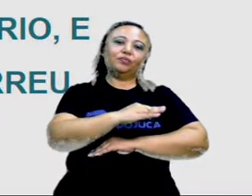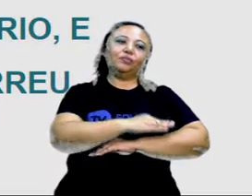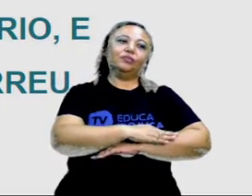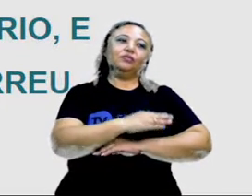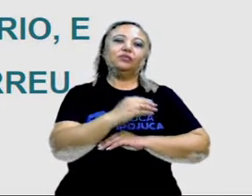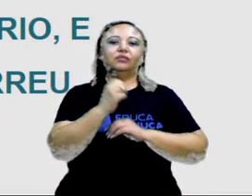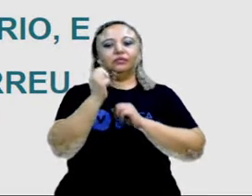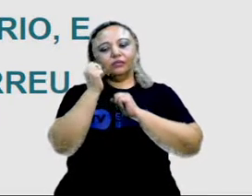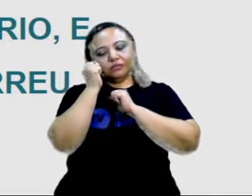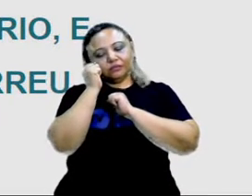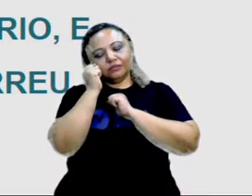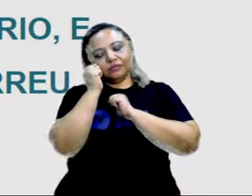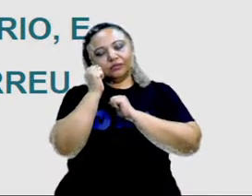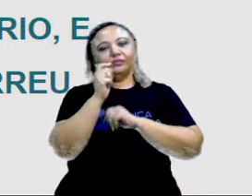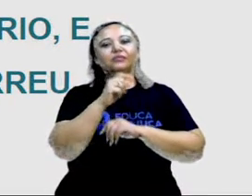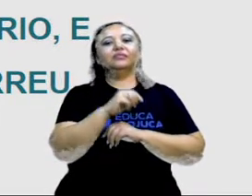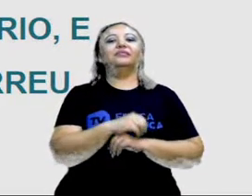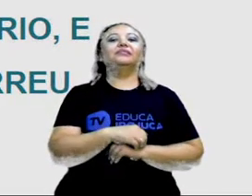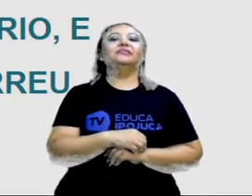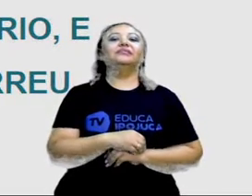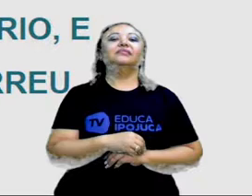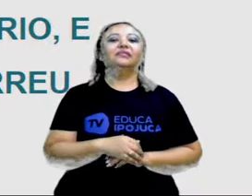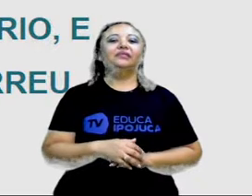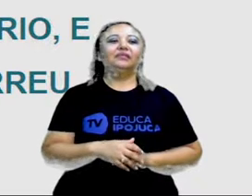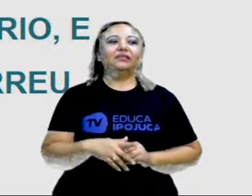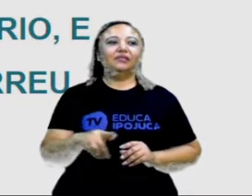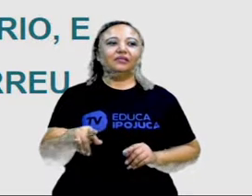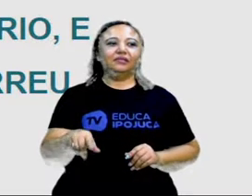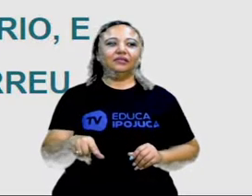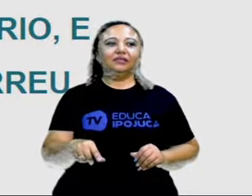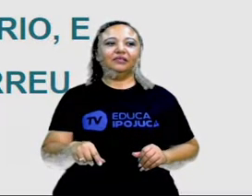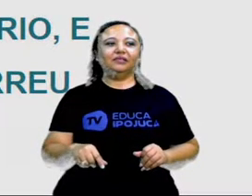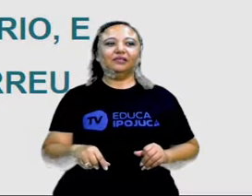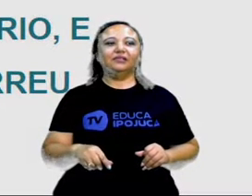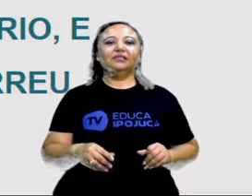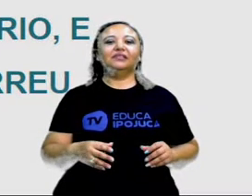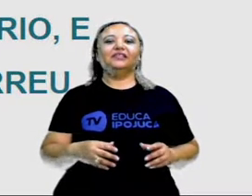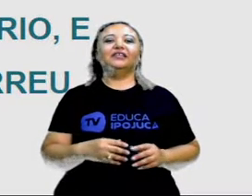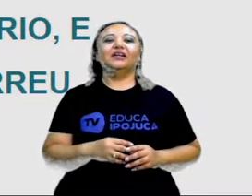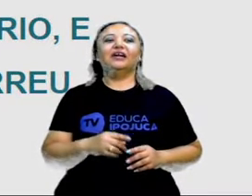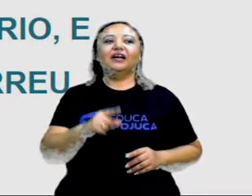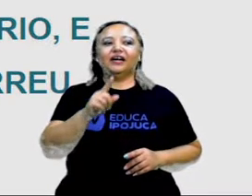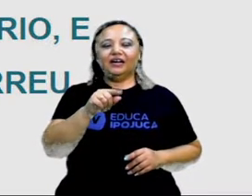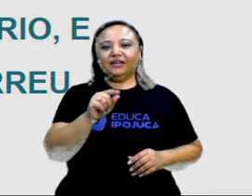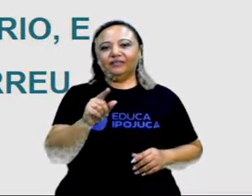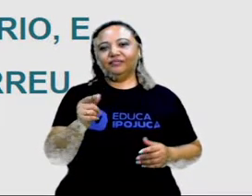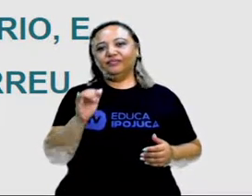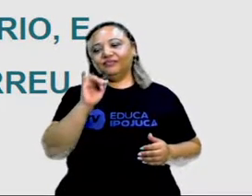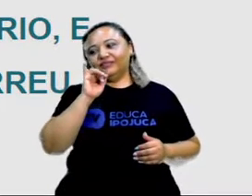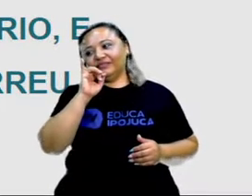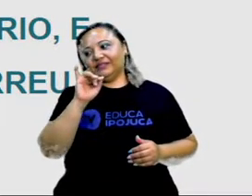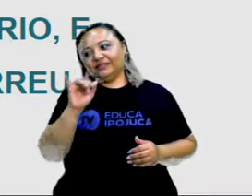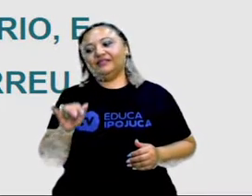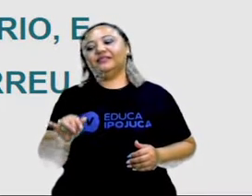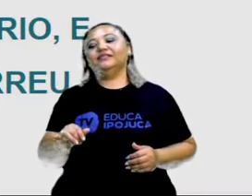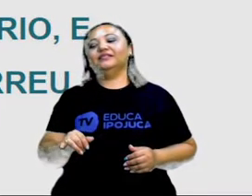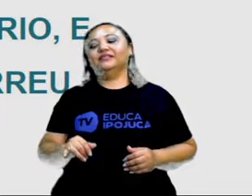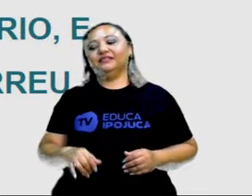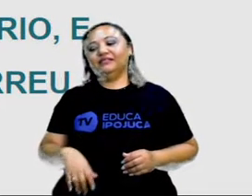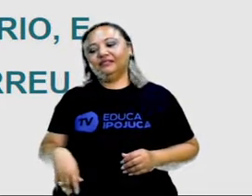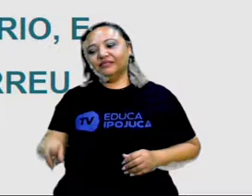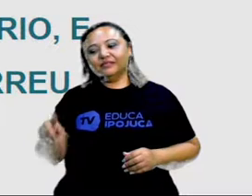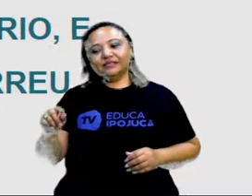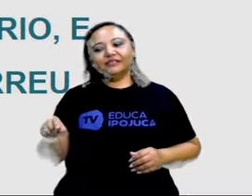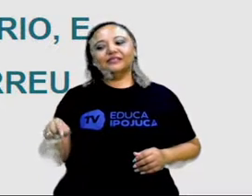dormindo, encolhido, parecia uma bola. Ah, que sapo